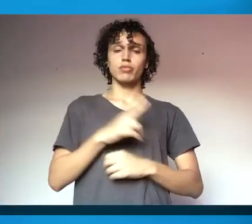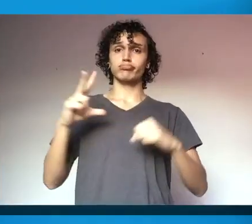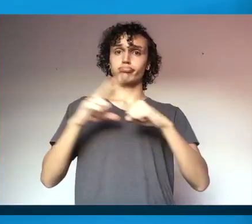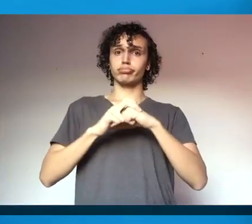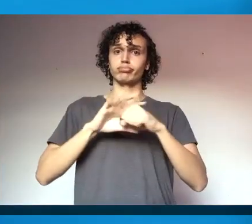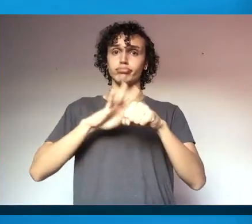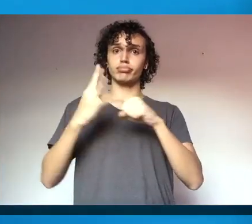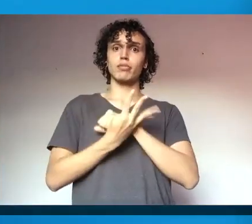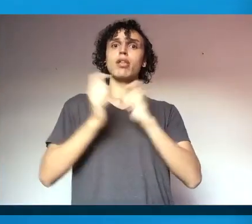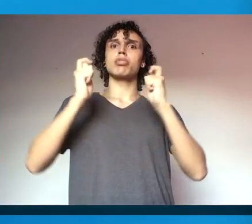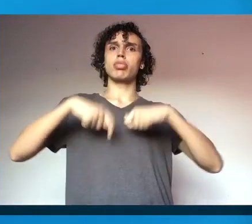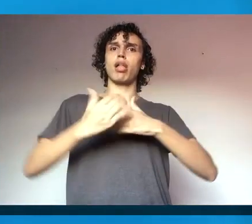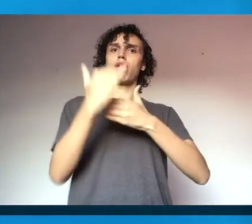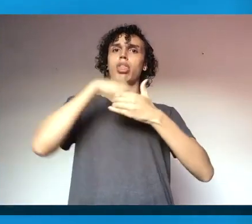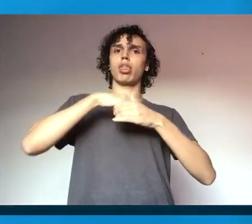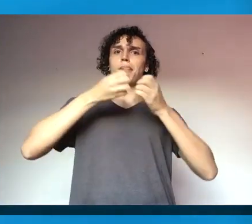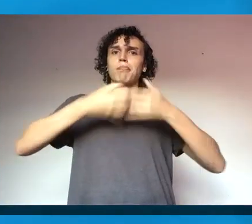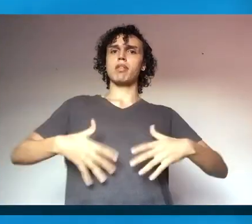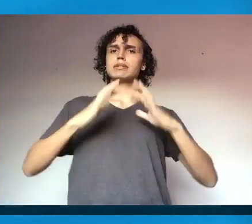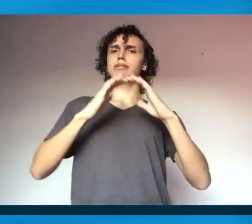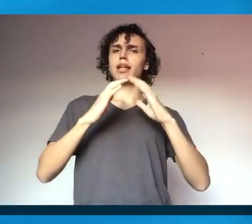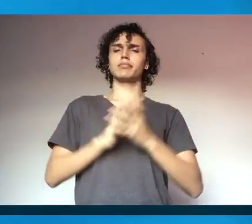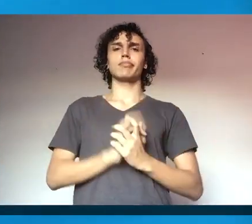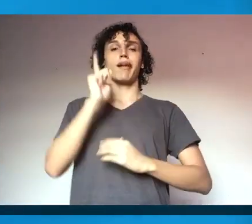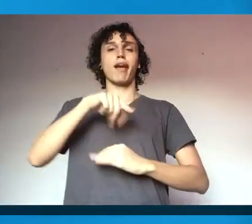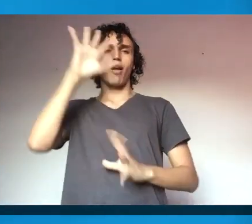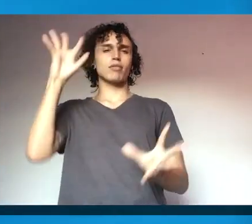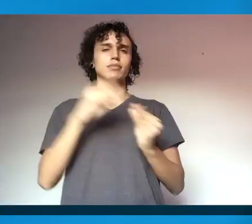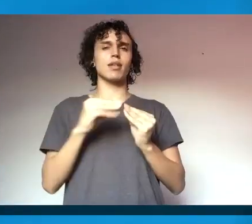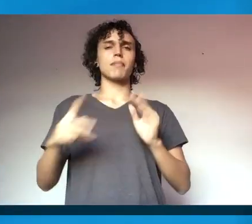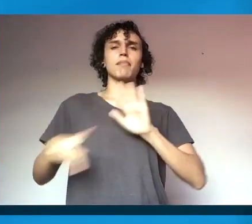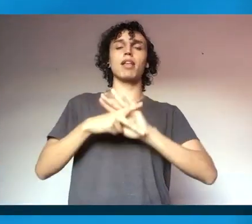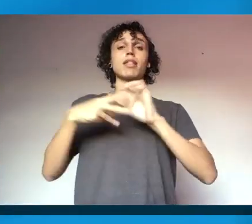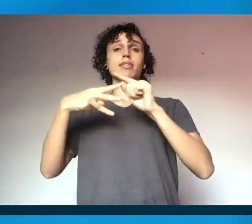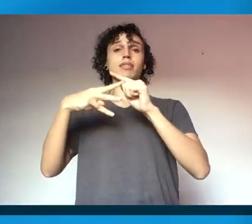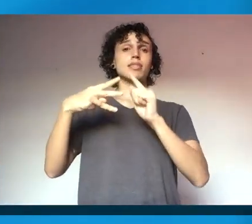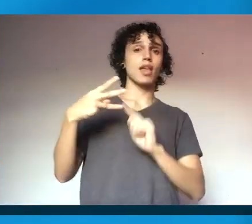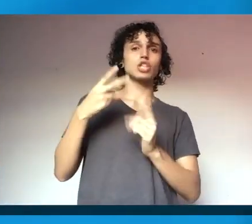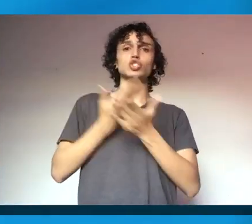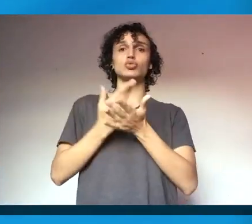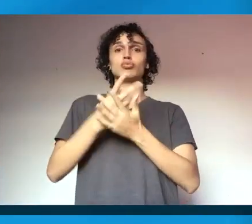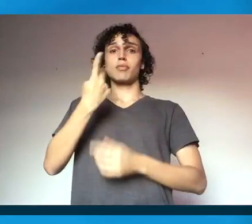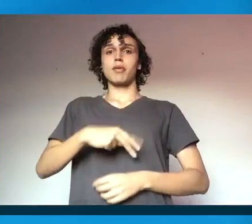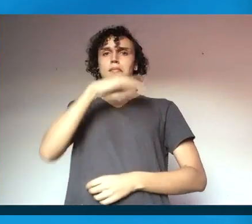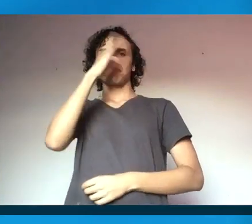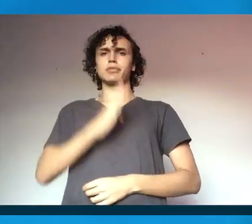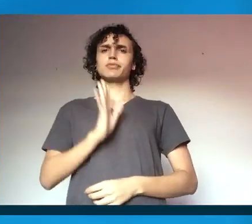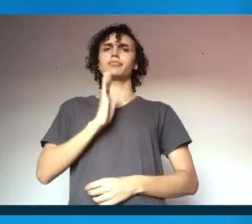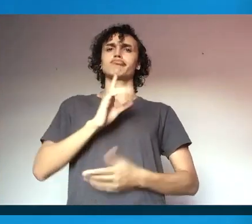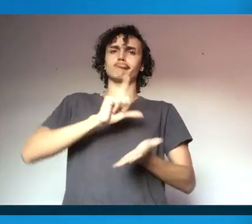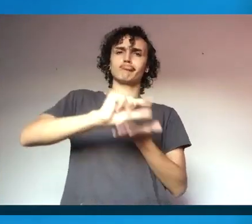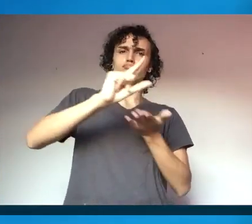O novo coronavírus é capaz de invadir o cérebro. Esta é a conclusão de 3 diferentes trabalhos científicos